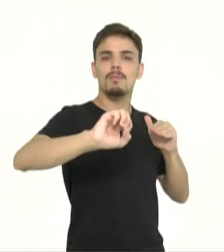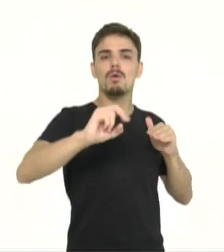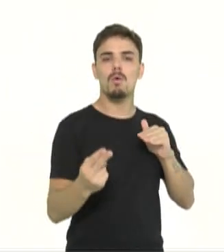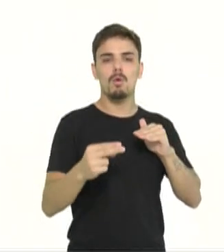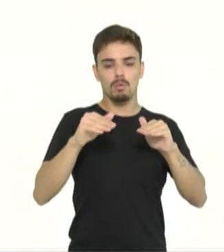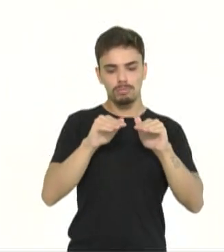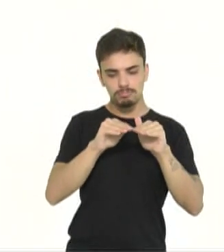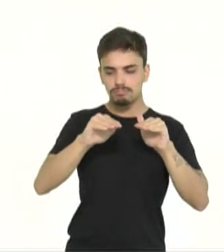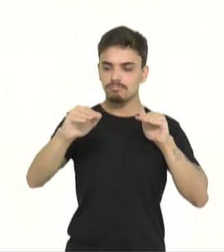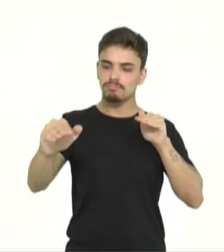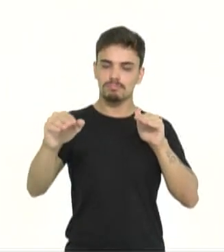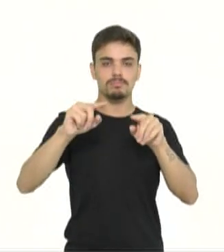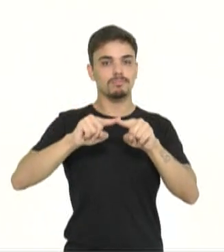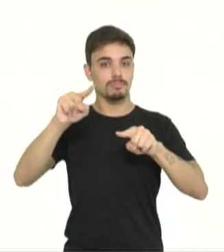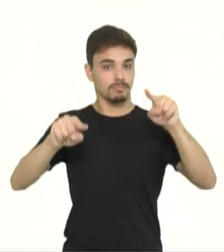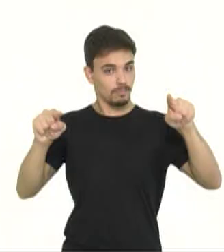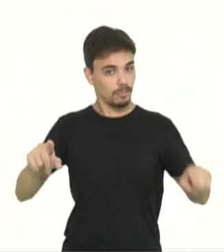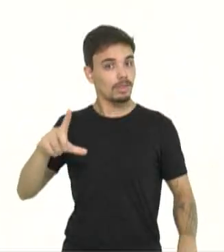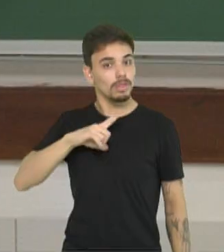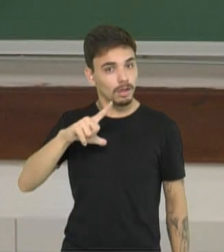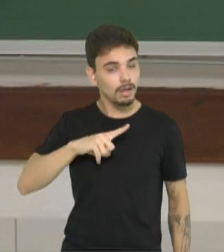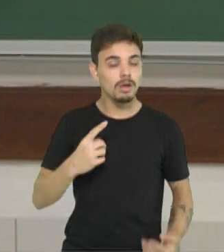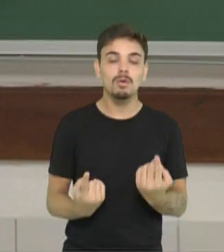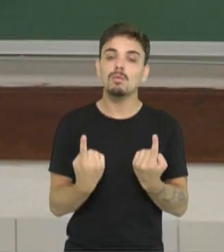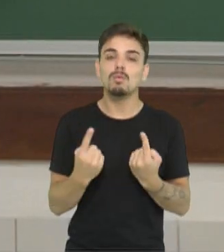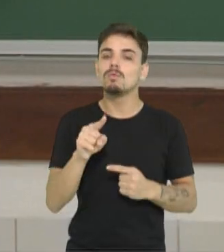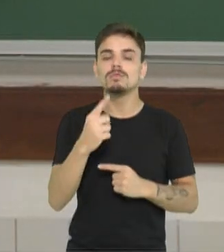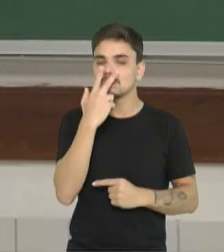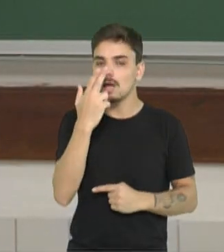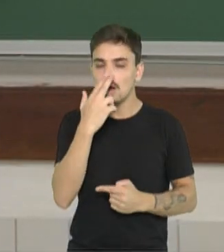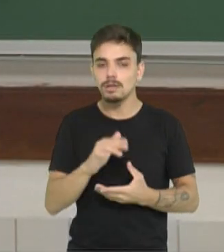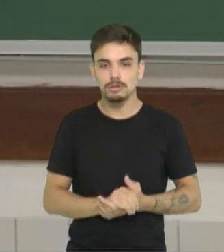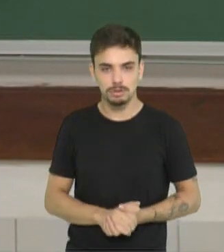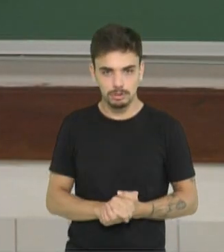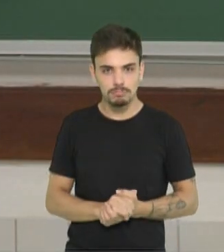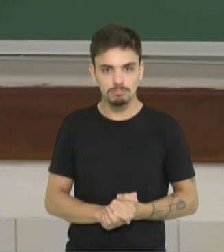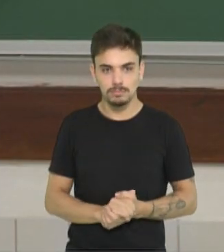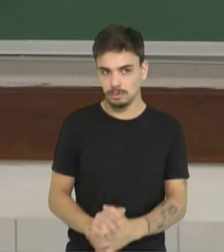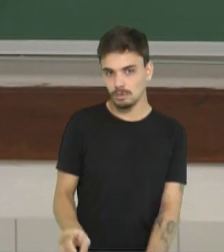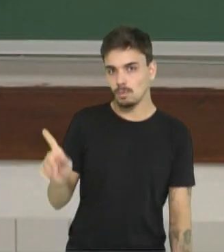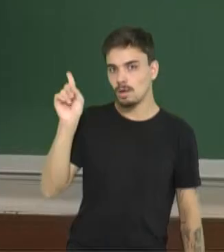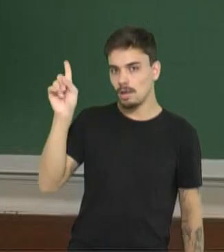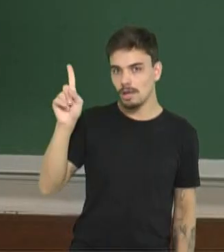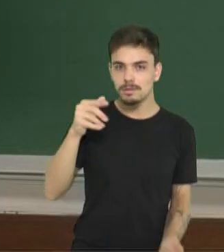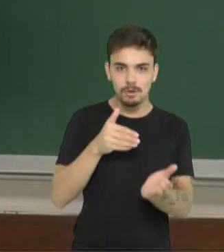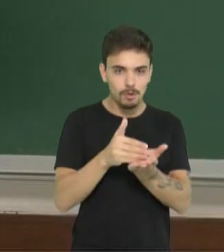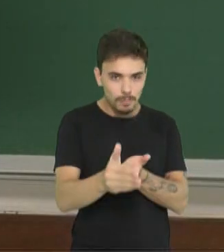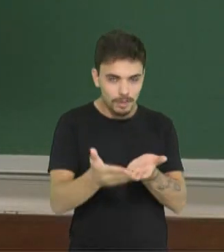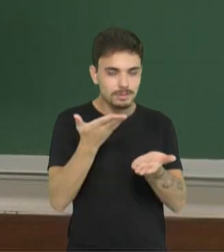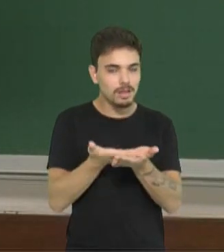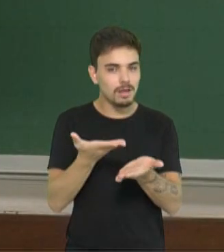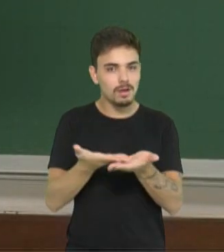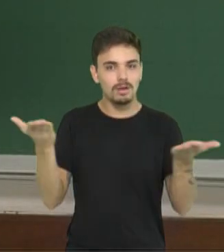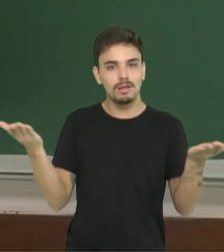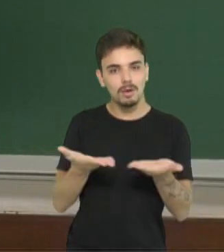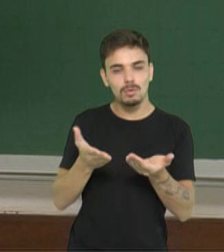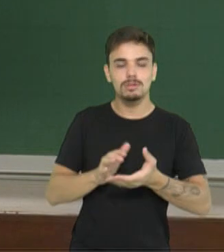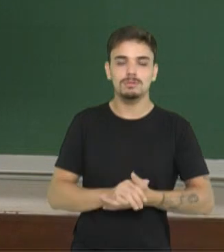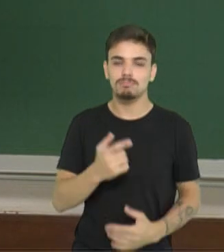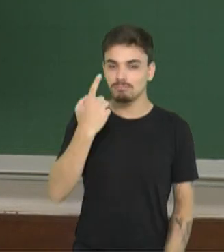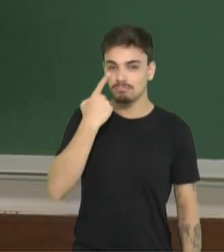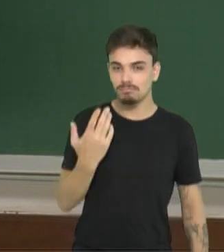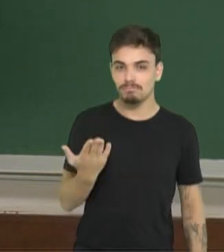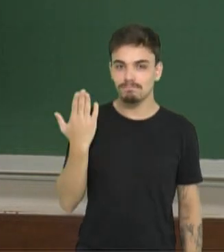movimento uniformemente variado? O que você acha? Então, com essas questões, a gente inicia a aula de hoje. Então, olha